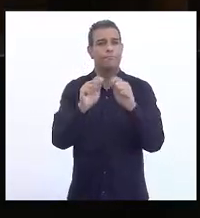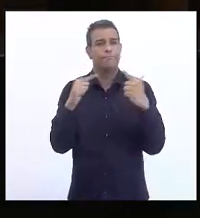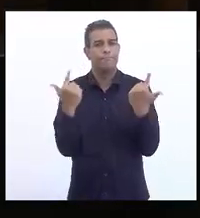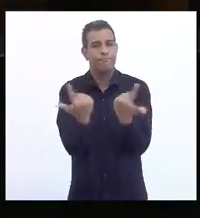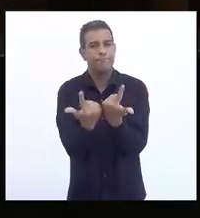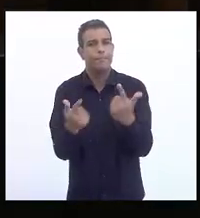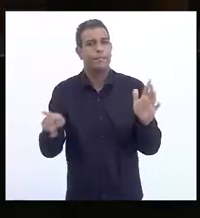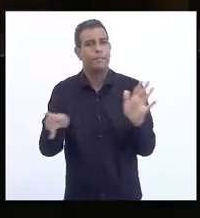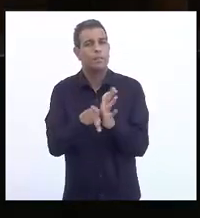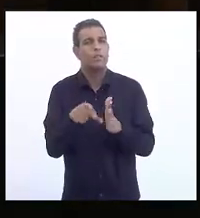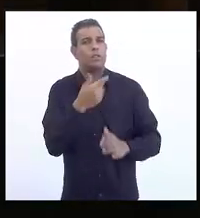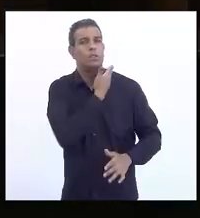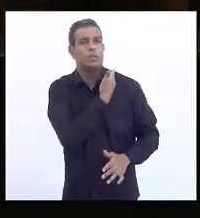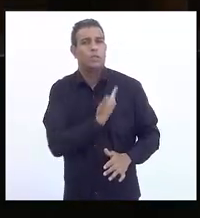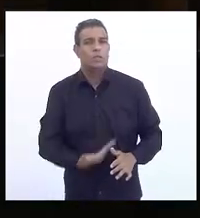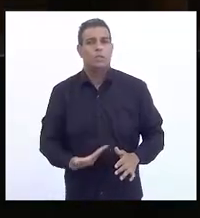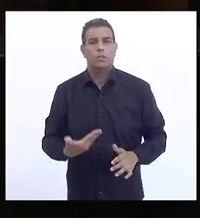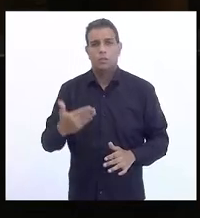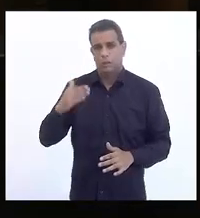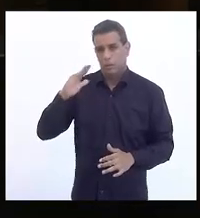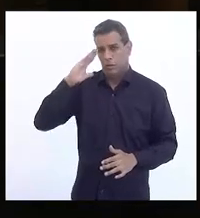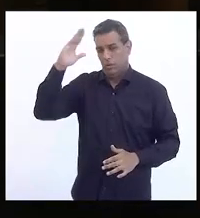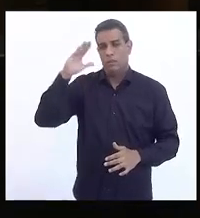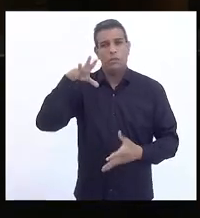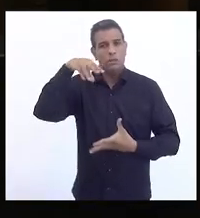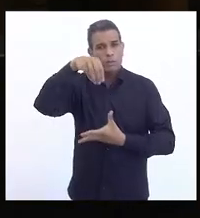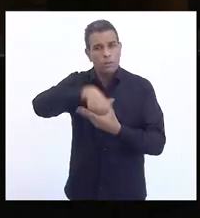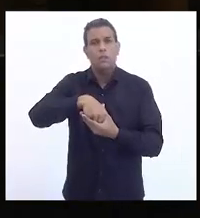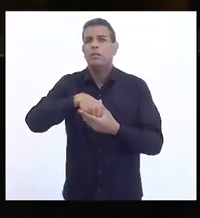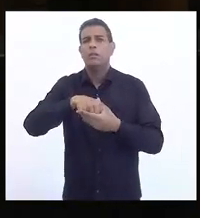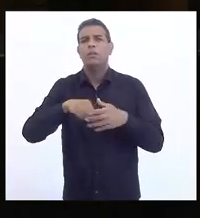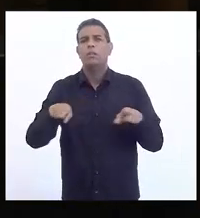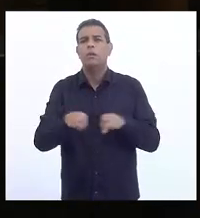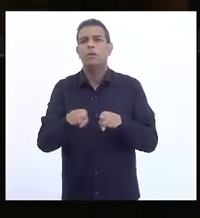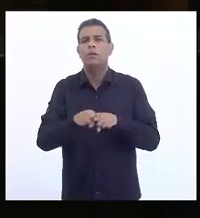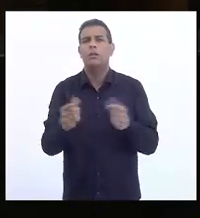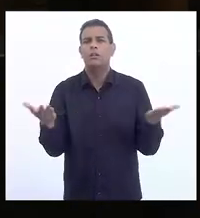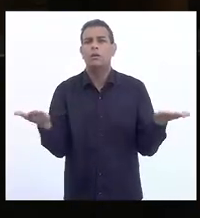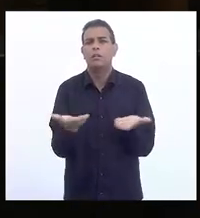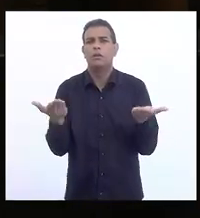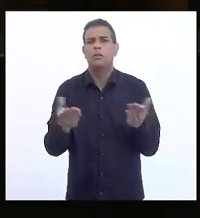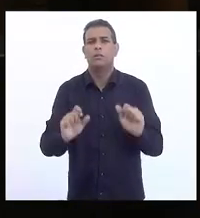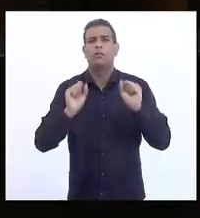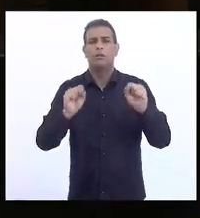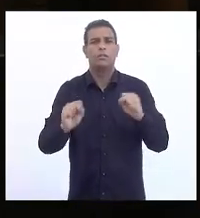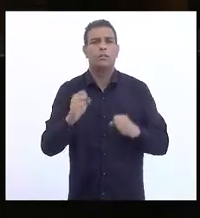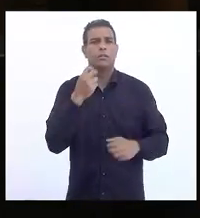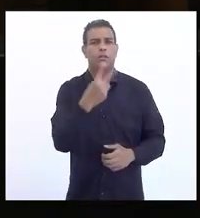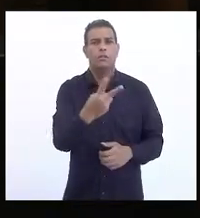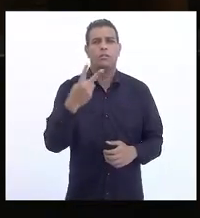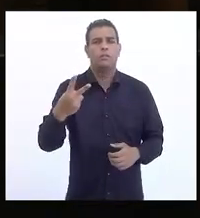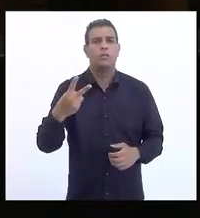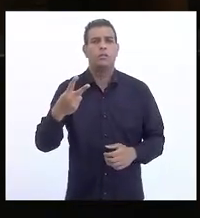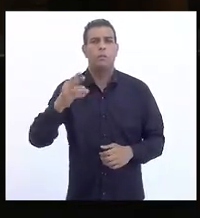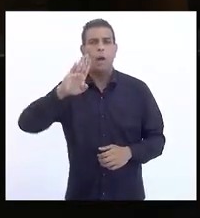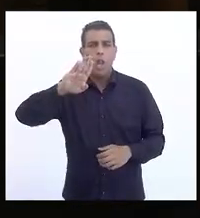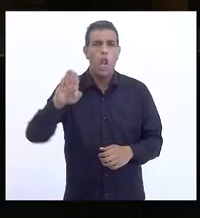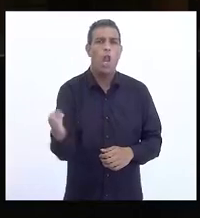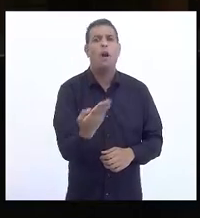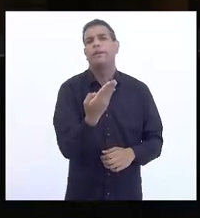pelo governador do estado e privatizou ainda assim. Então, estamos aí com 22